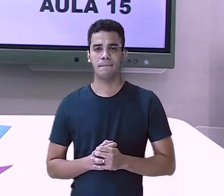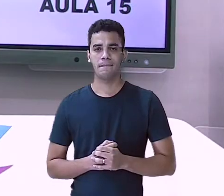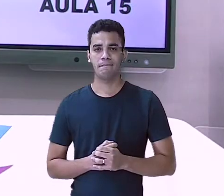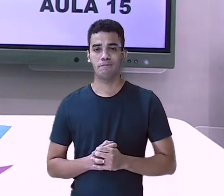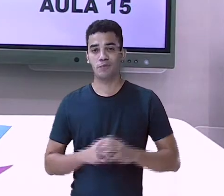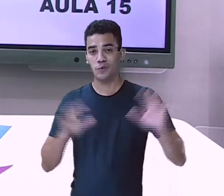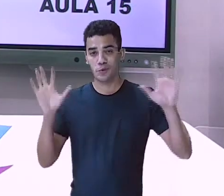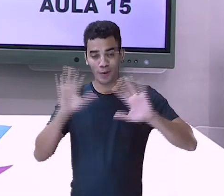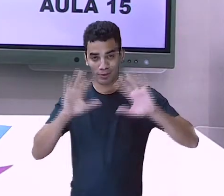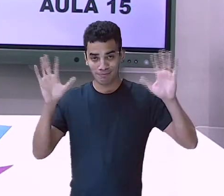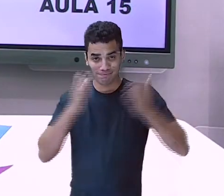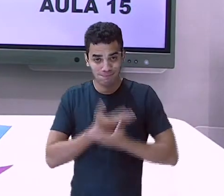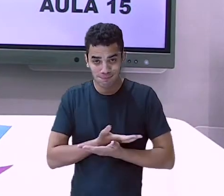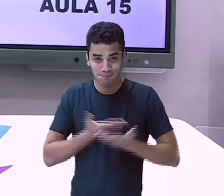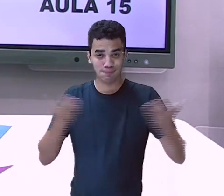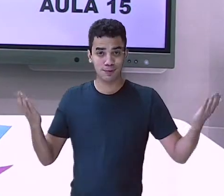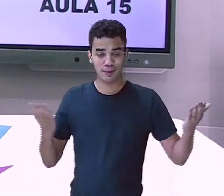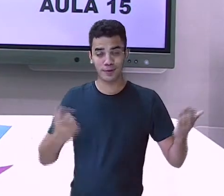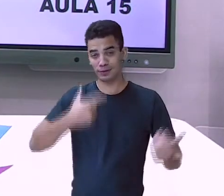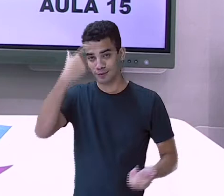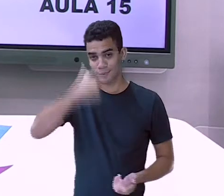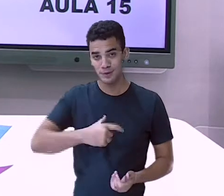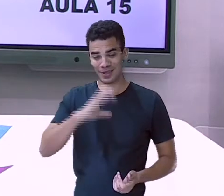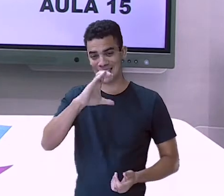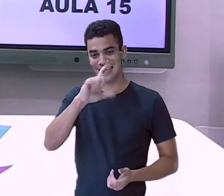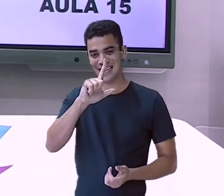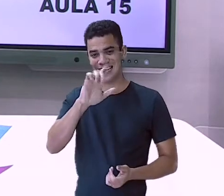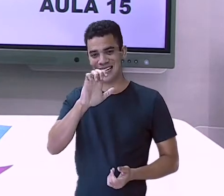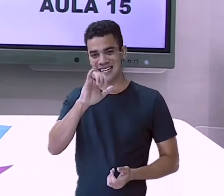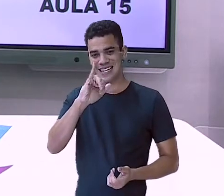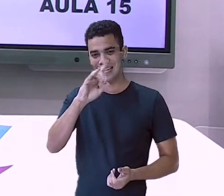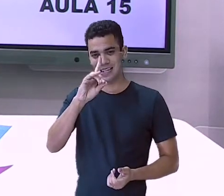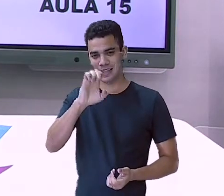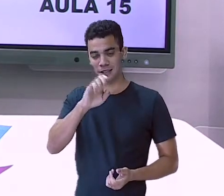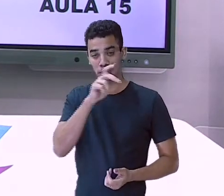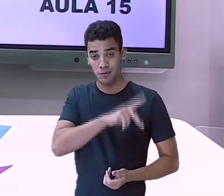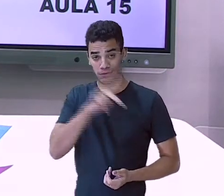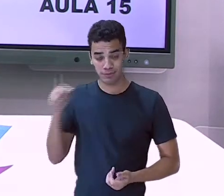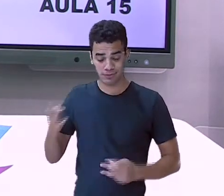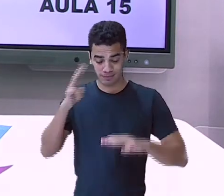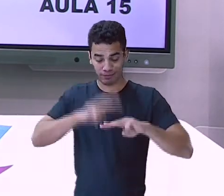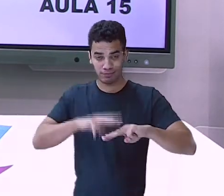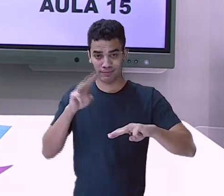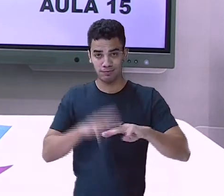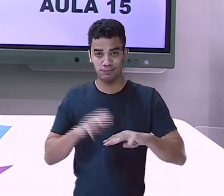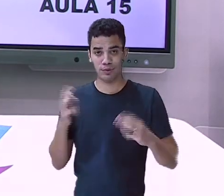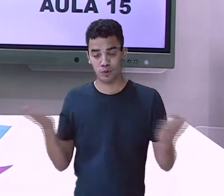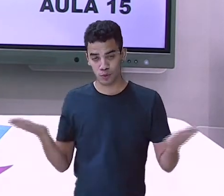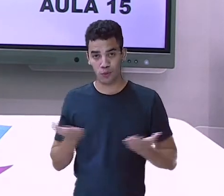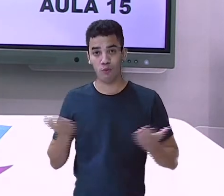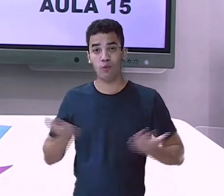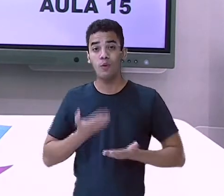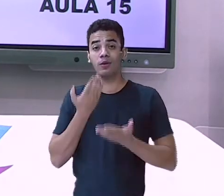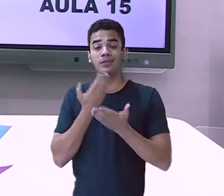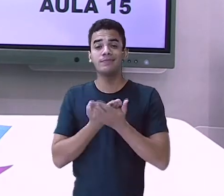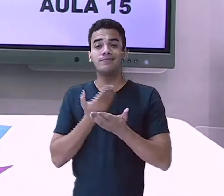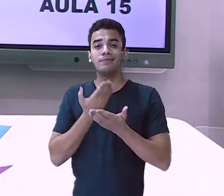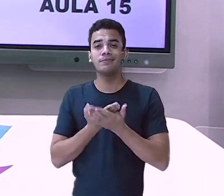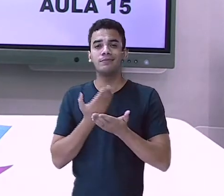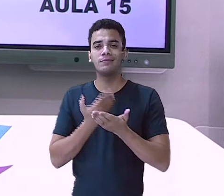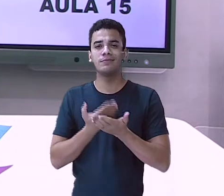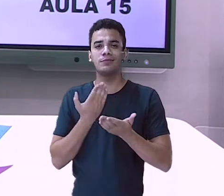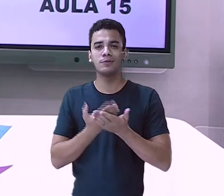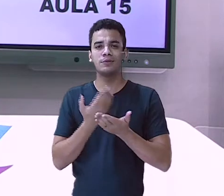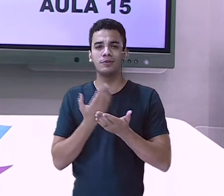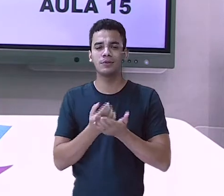Olá, pessoal! Eu sou Cleide Duarte, professora de matemática, e hoje nós vamos começar o nosso estudo de